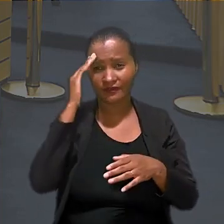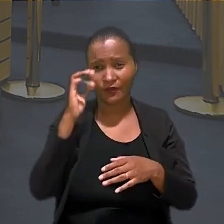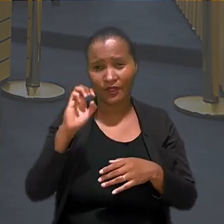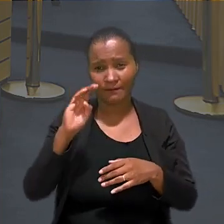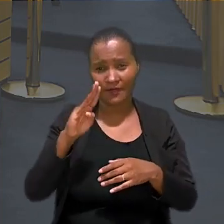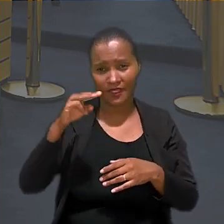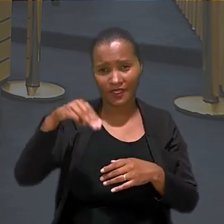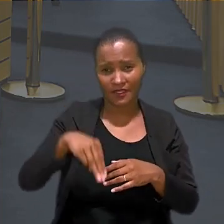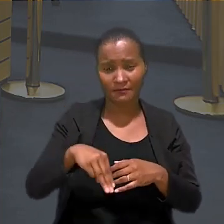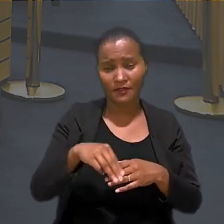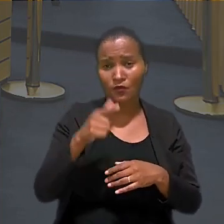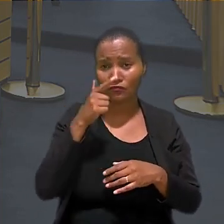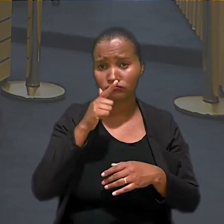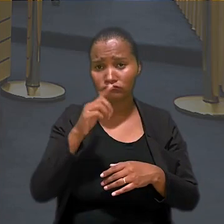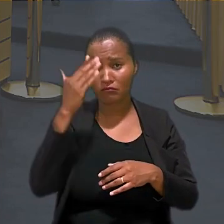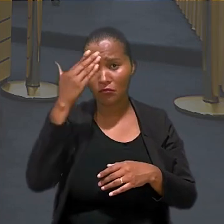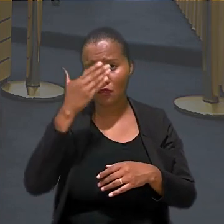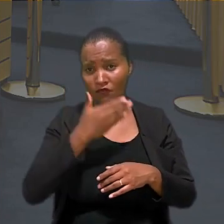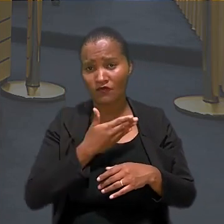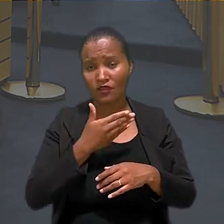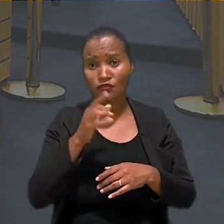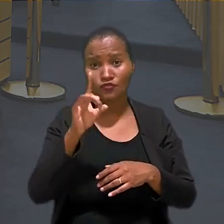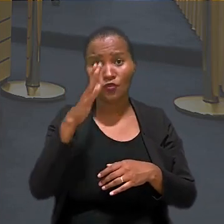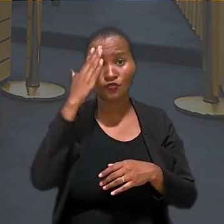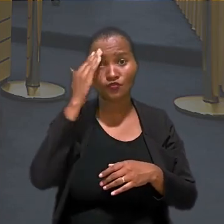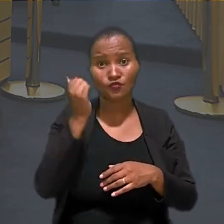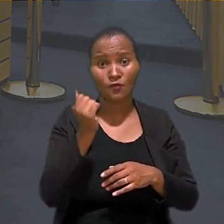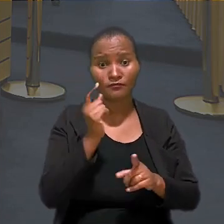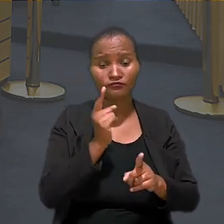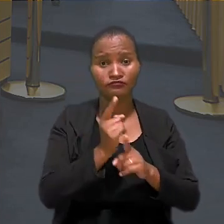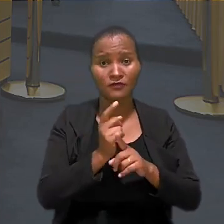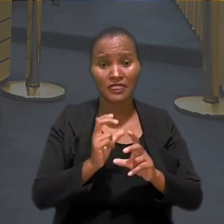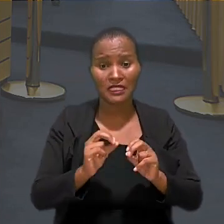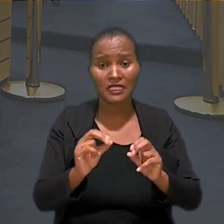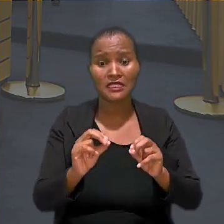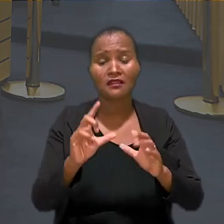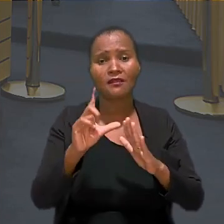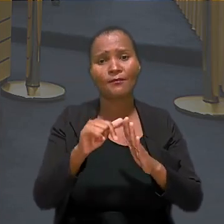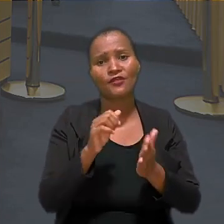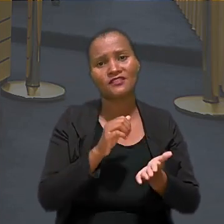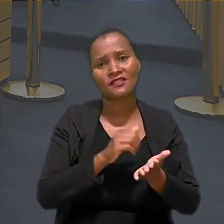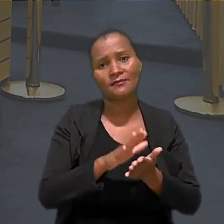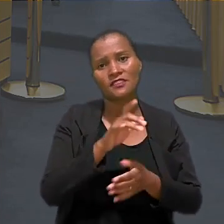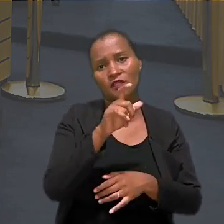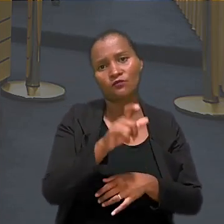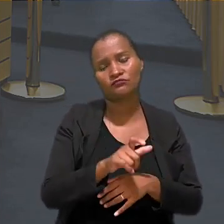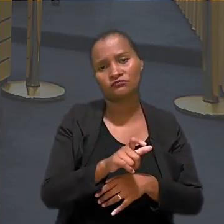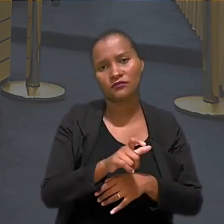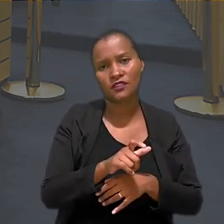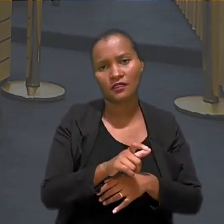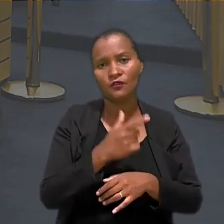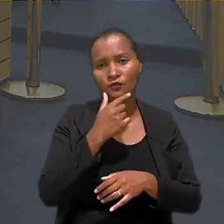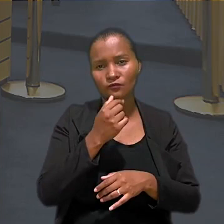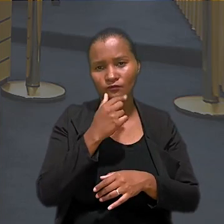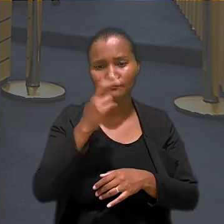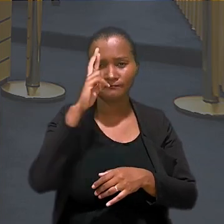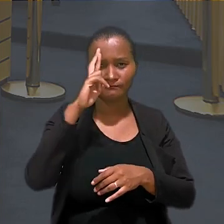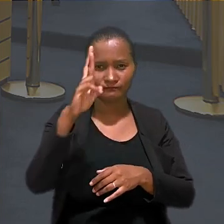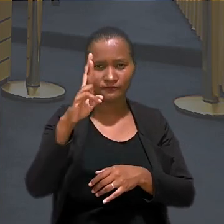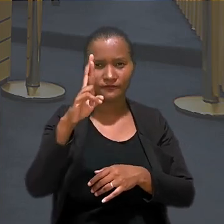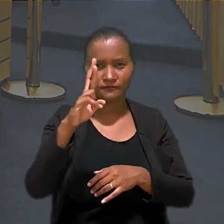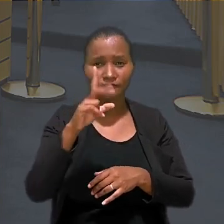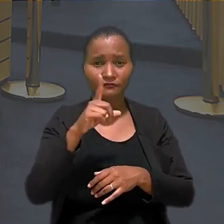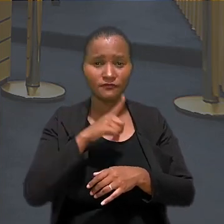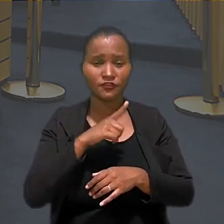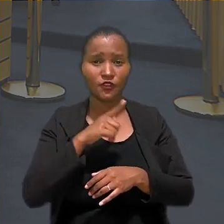que a IBM conseguiu provar que só soube do diagnóstico após a demissão do empregado. O gerente havia obtido em